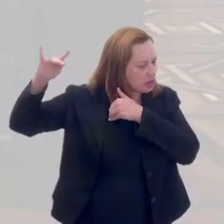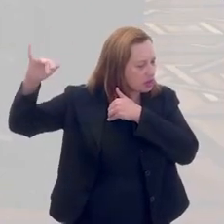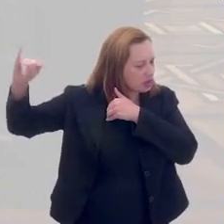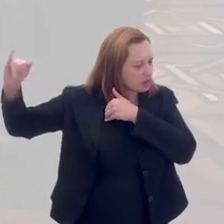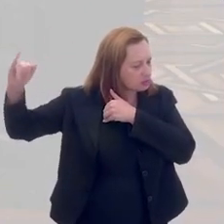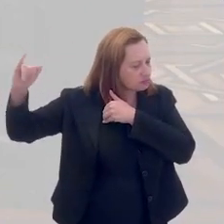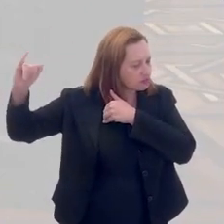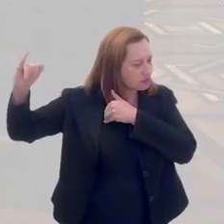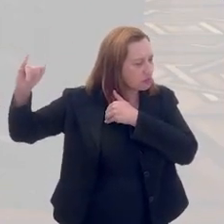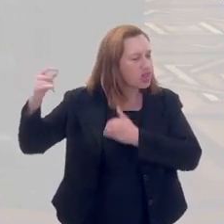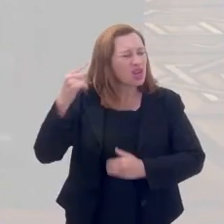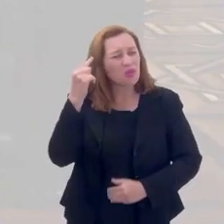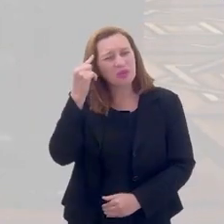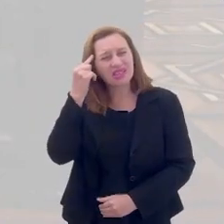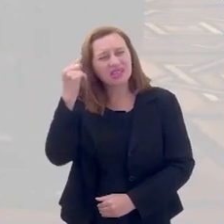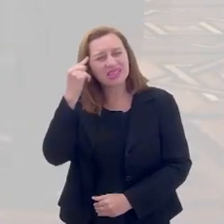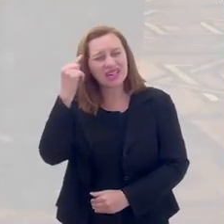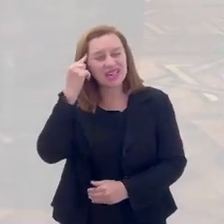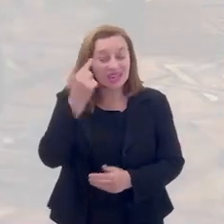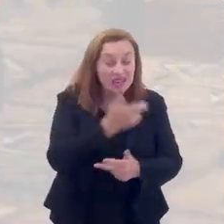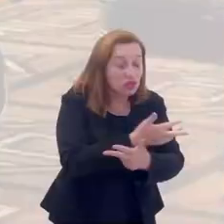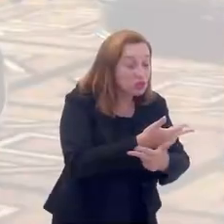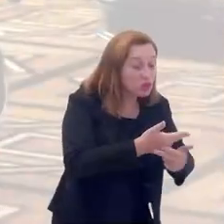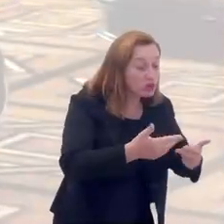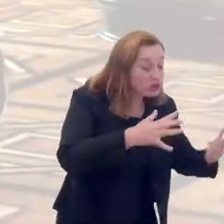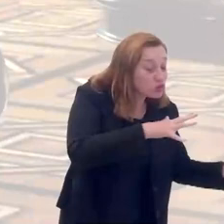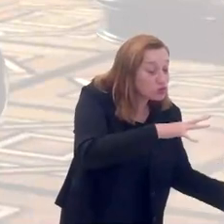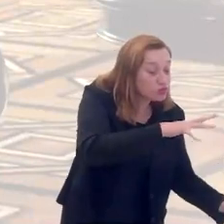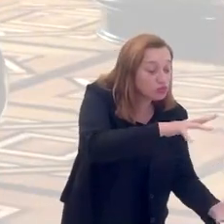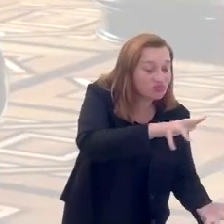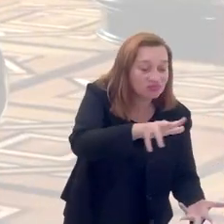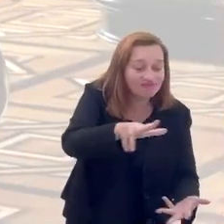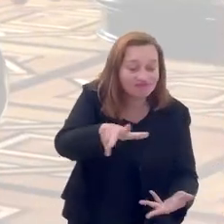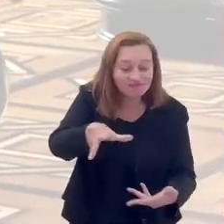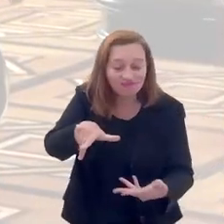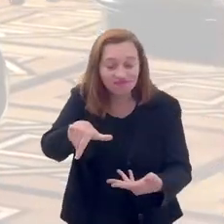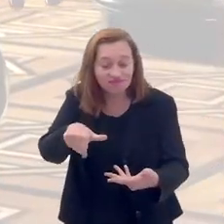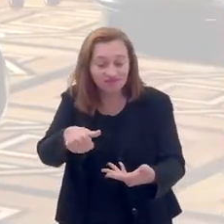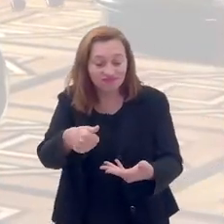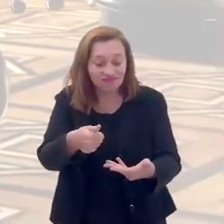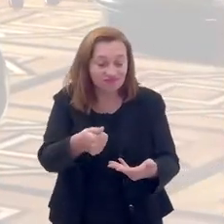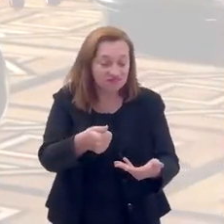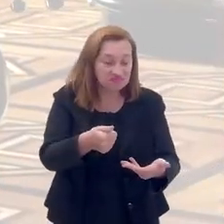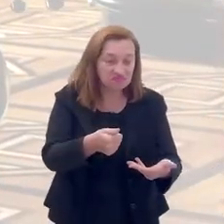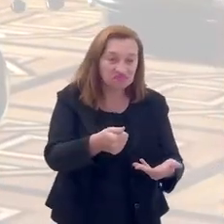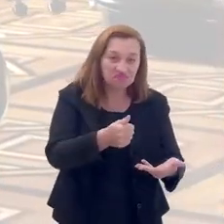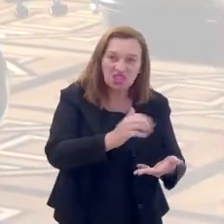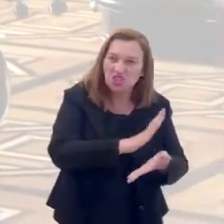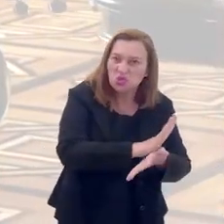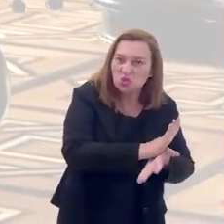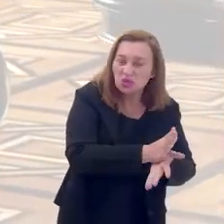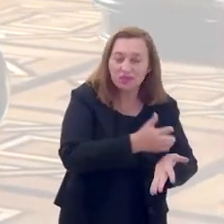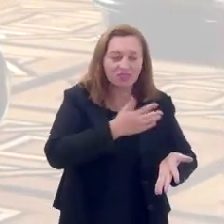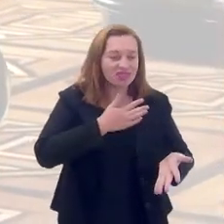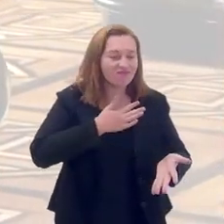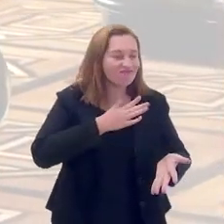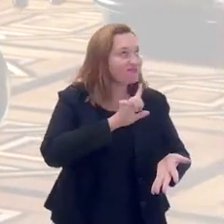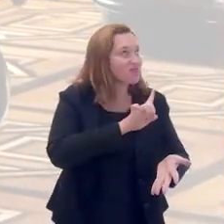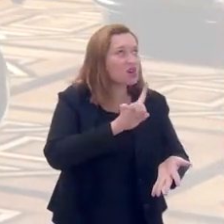eu pensei que as coisas do mundo não iriam me derrubar